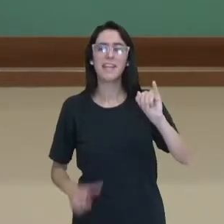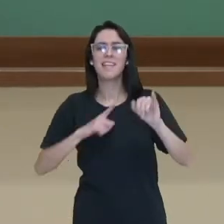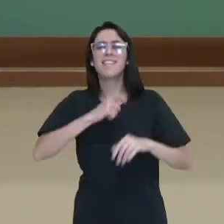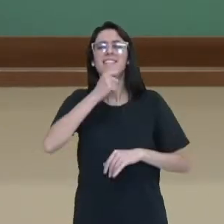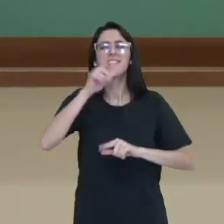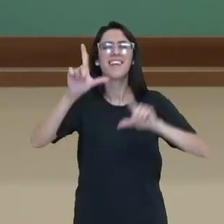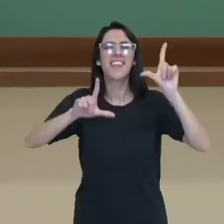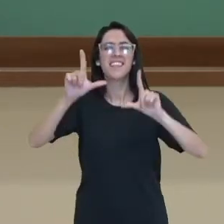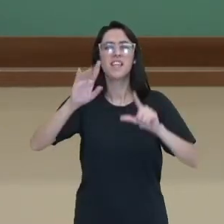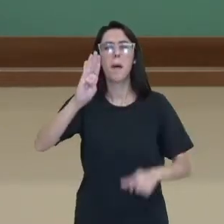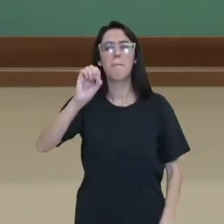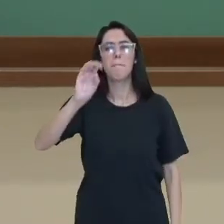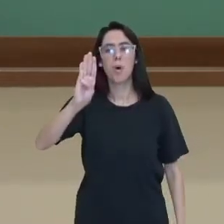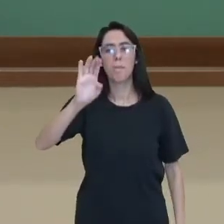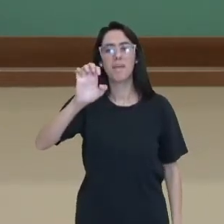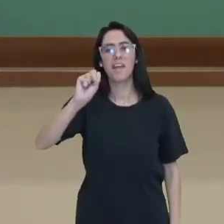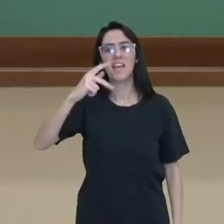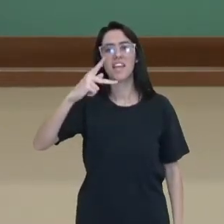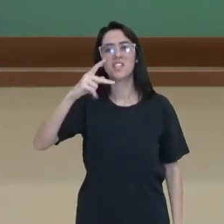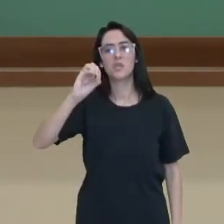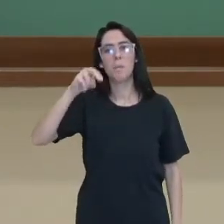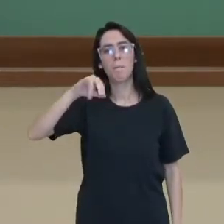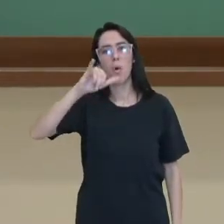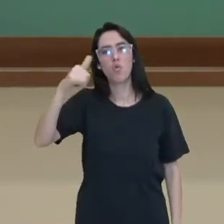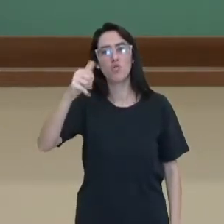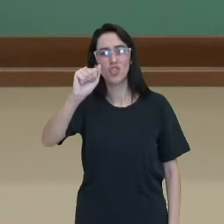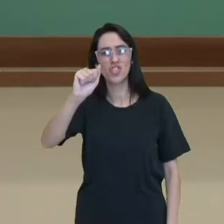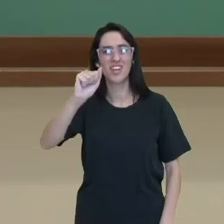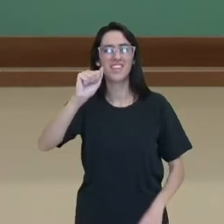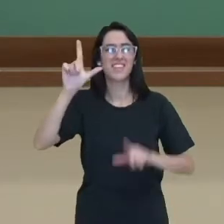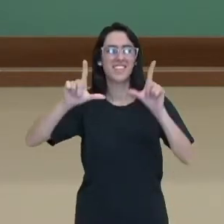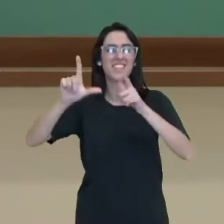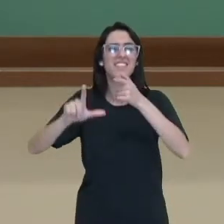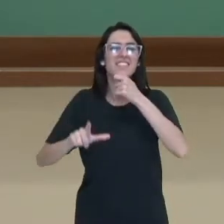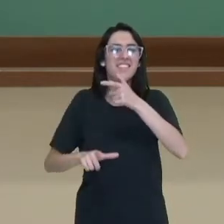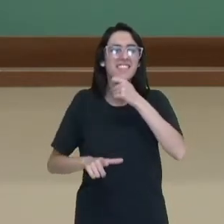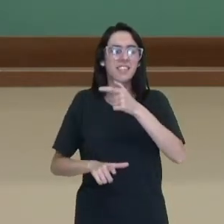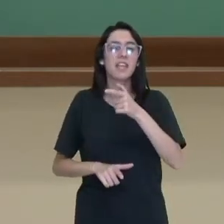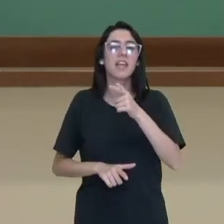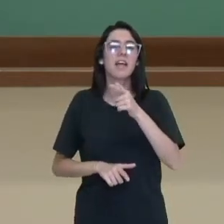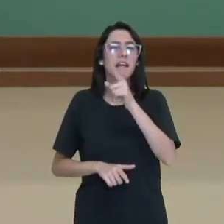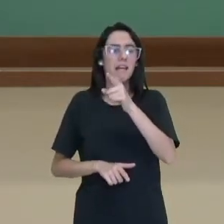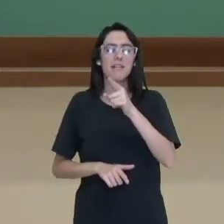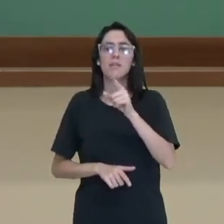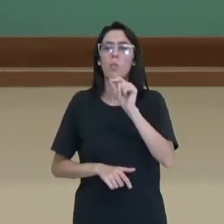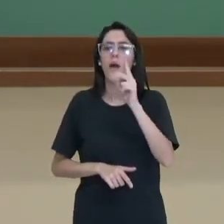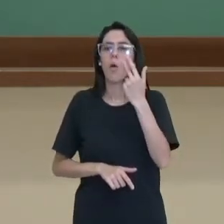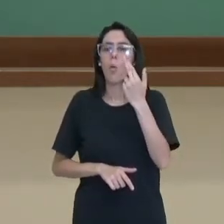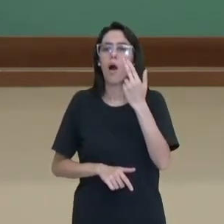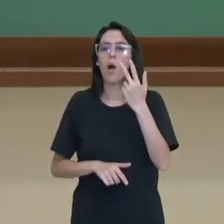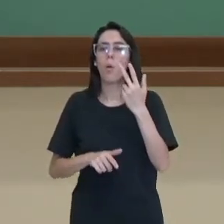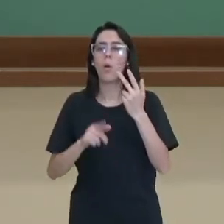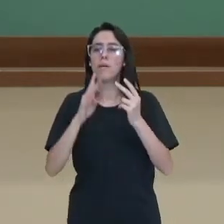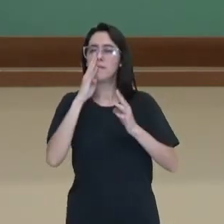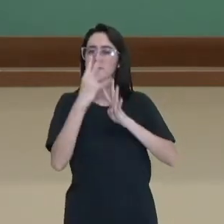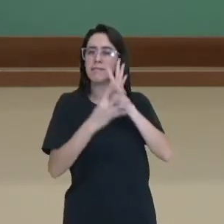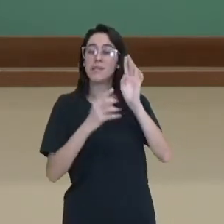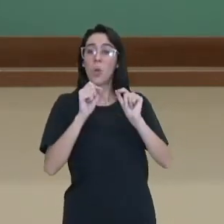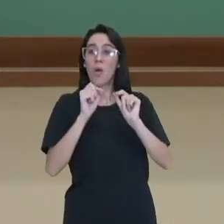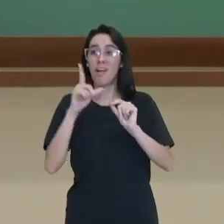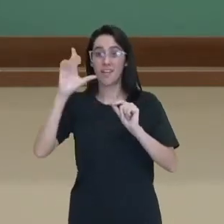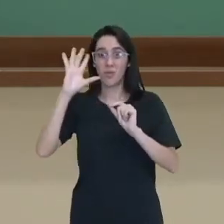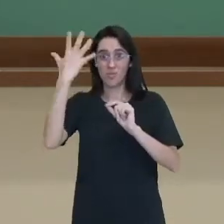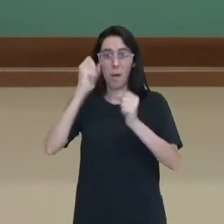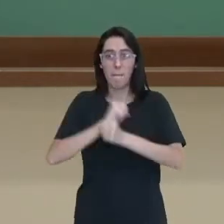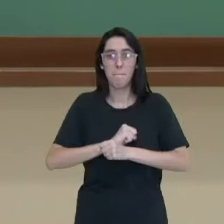próprio desenho é uma forma de criticar esses testes, mostrando que testes